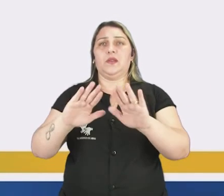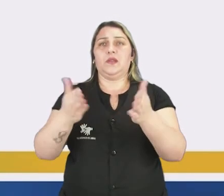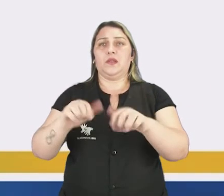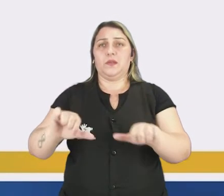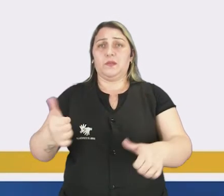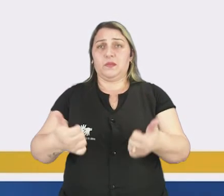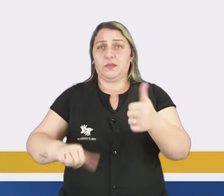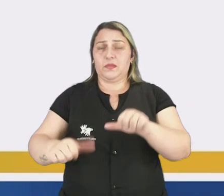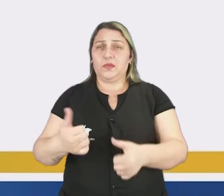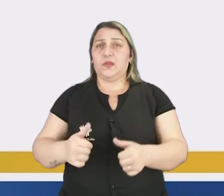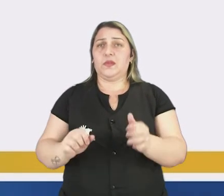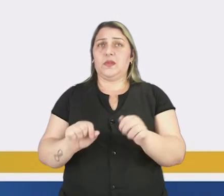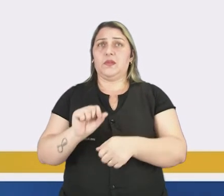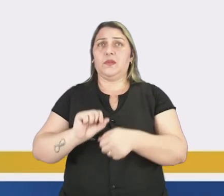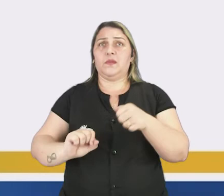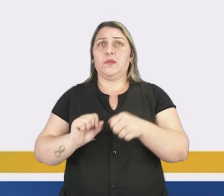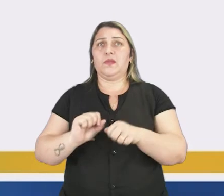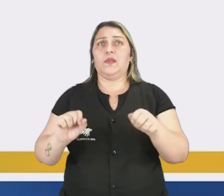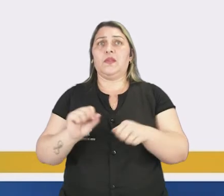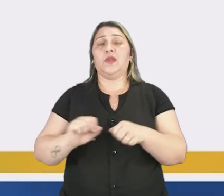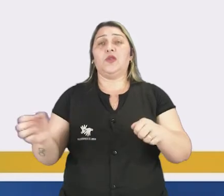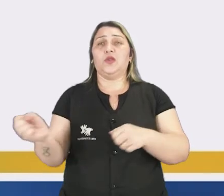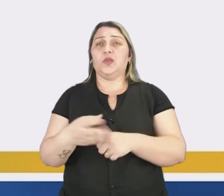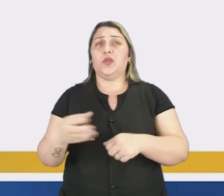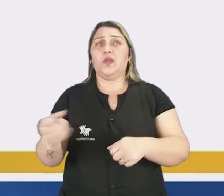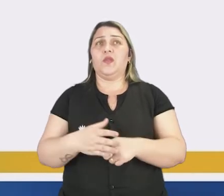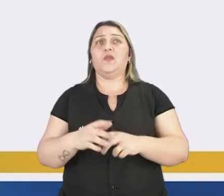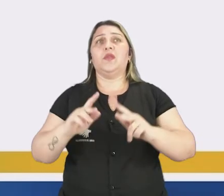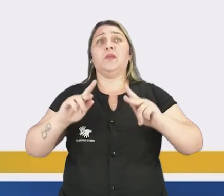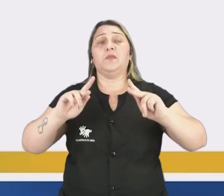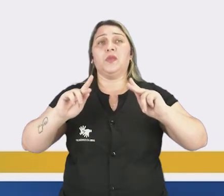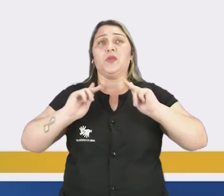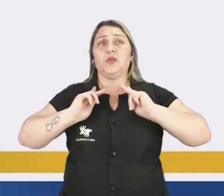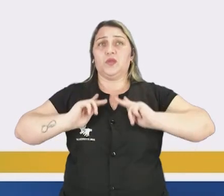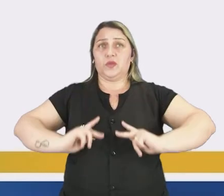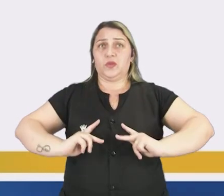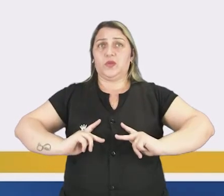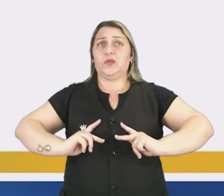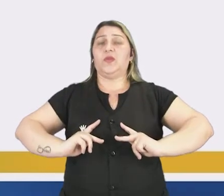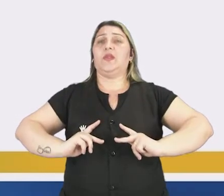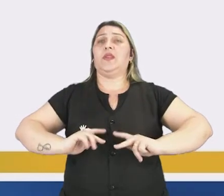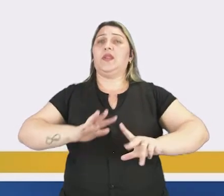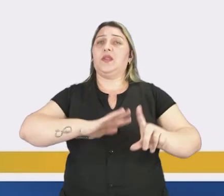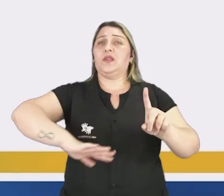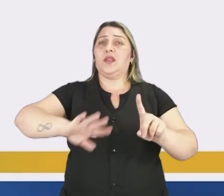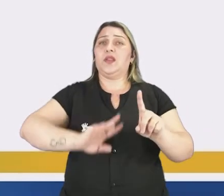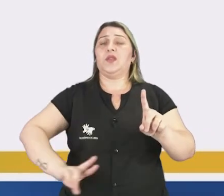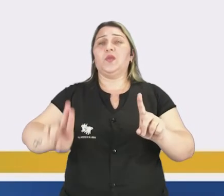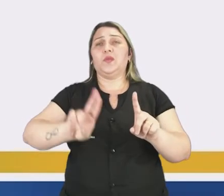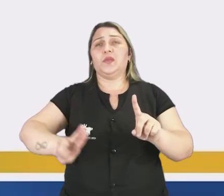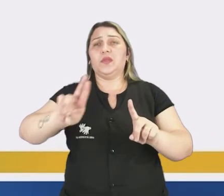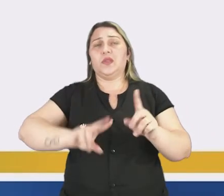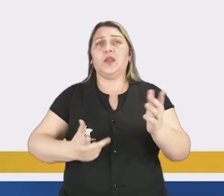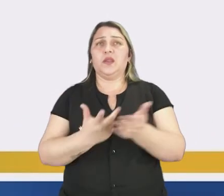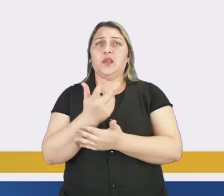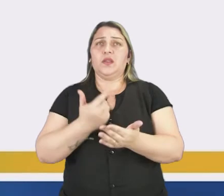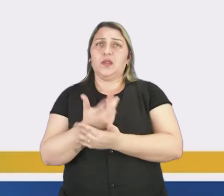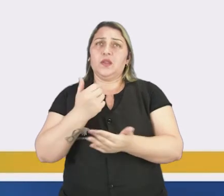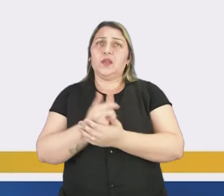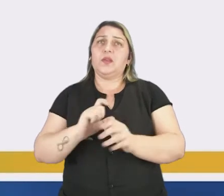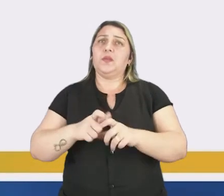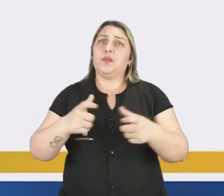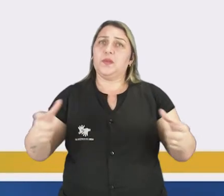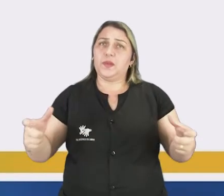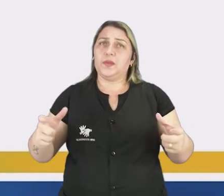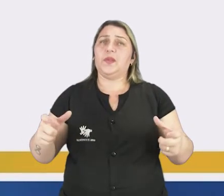matéria-prima para a fabricação de novos. A postura consumista da nossa sociedade indica a crescente